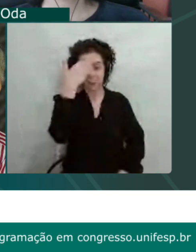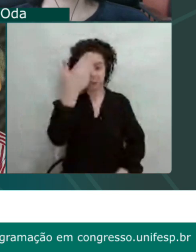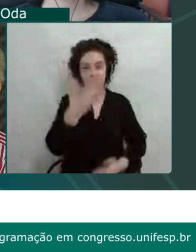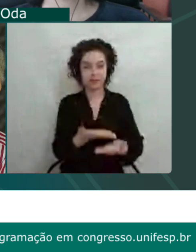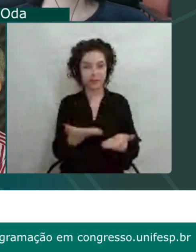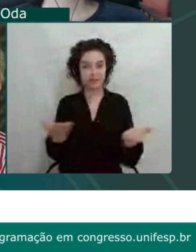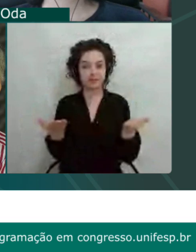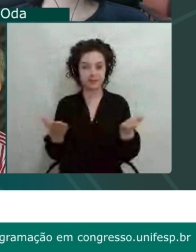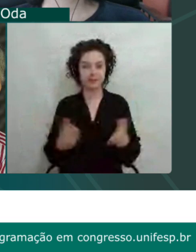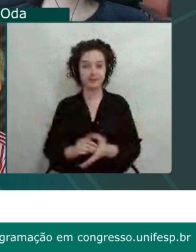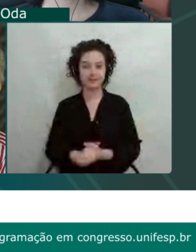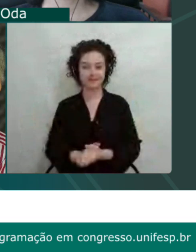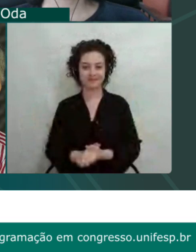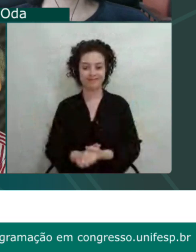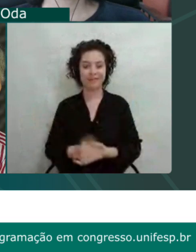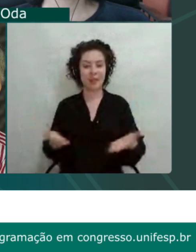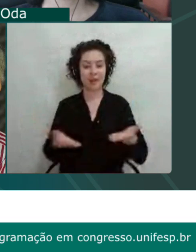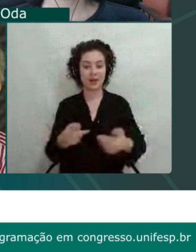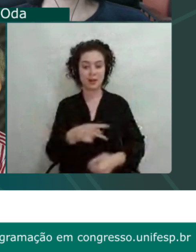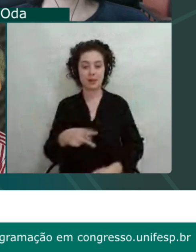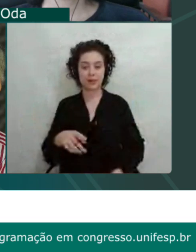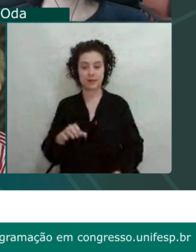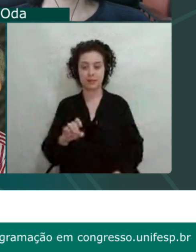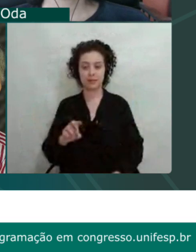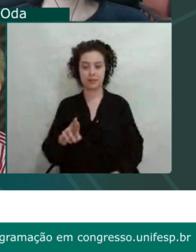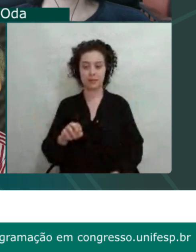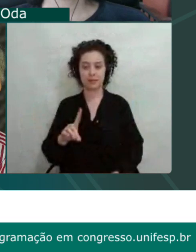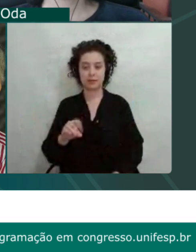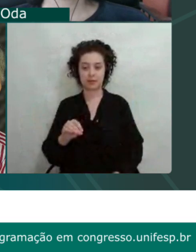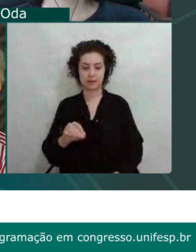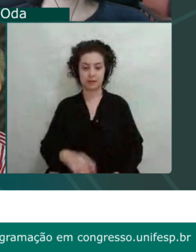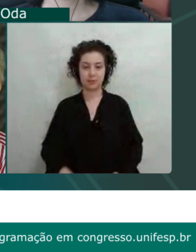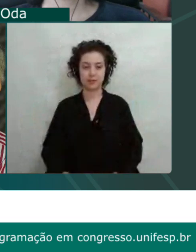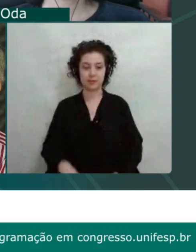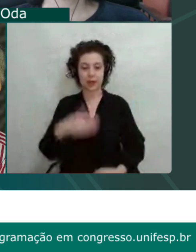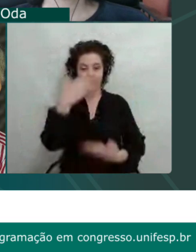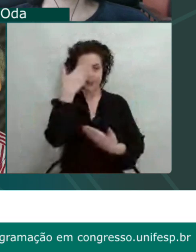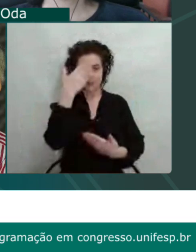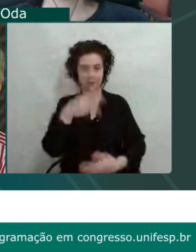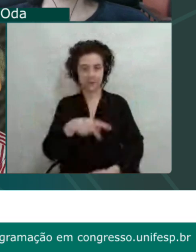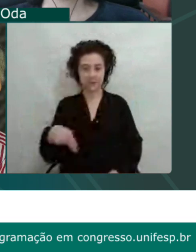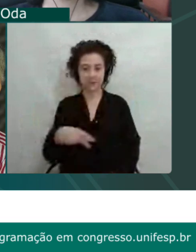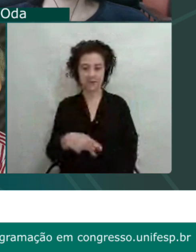eu passo a palavra ao professor Eduardo Medeiros. Muito obrigado, professor.